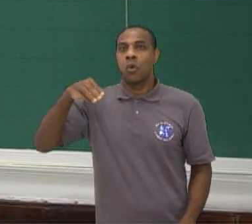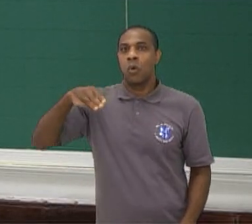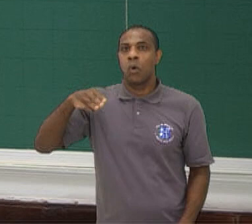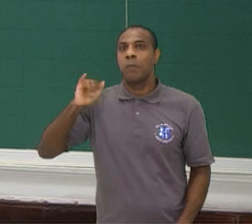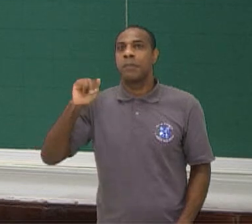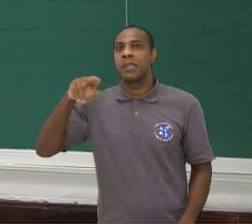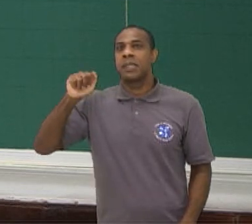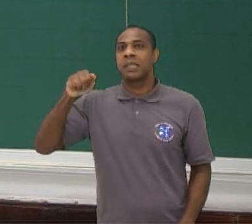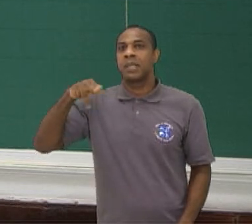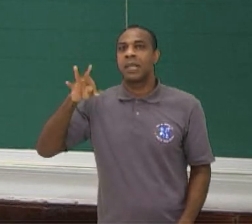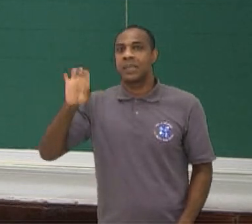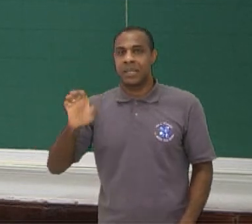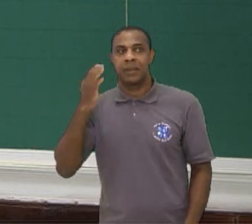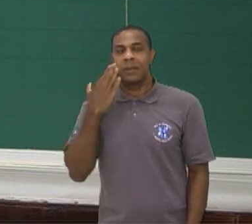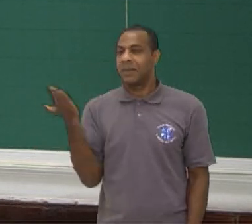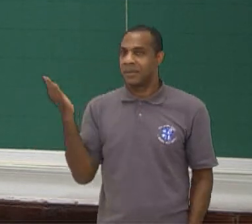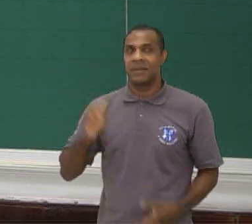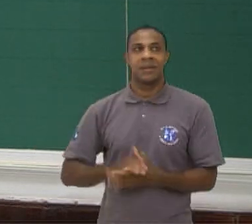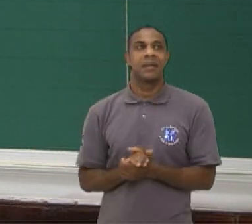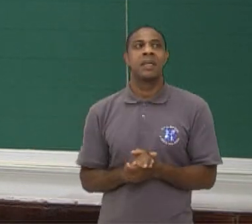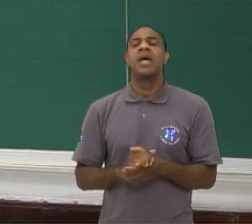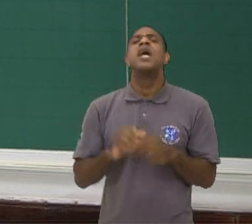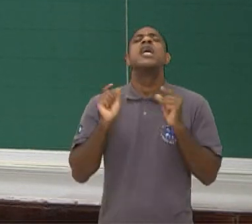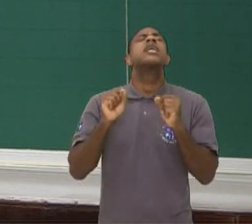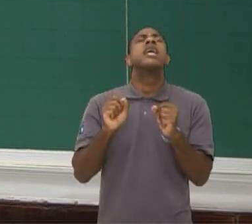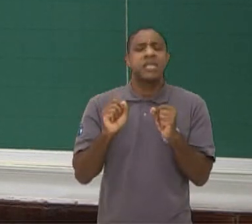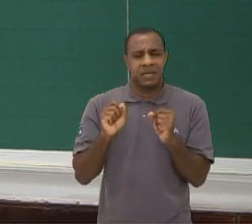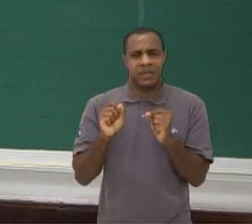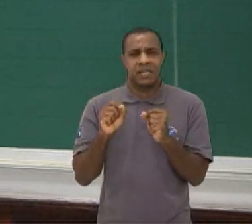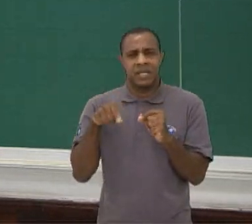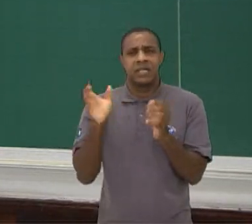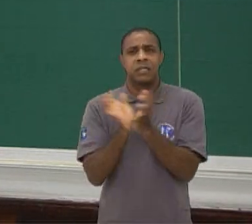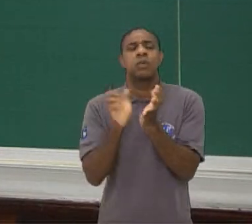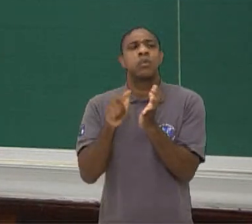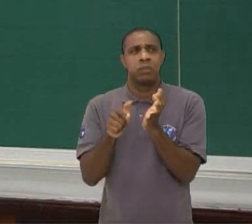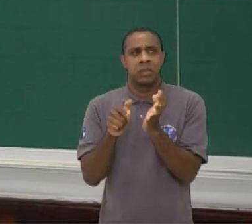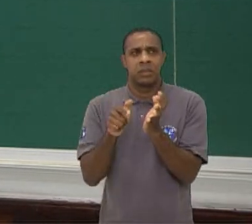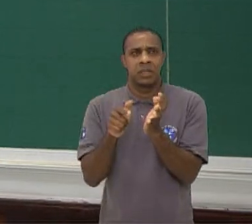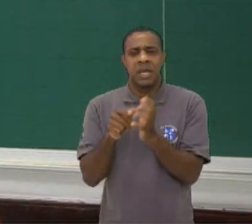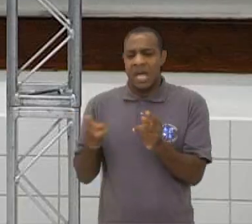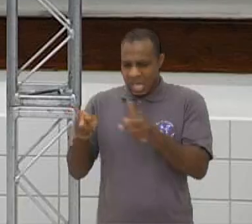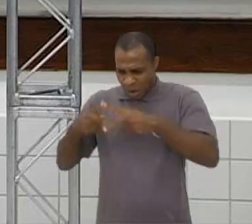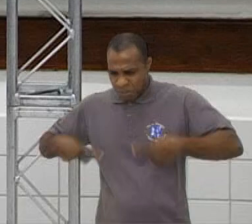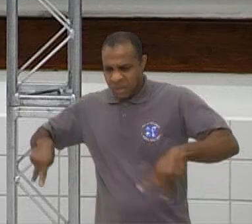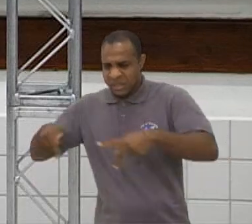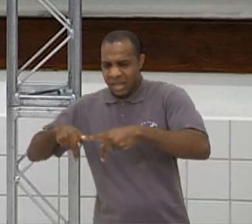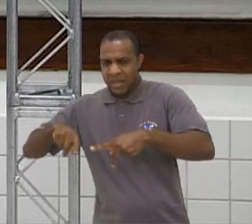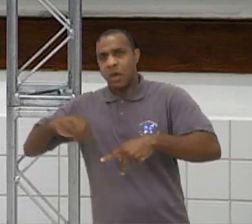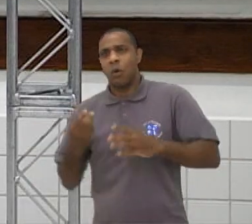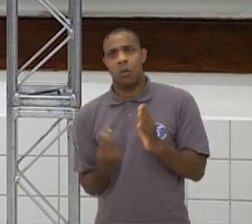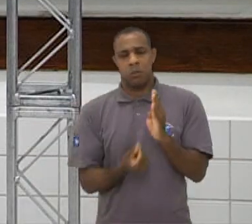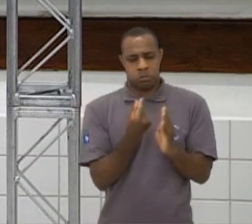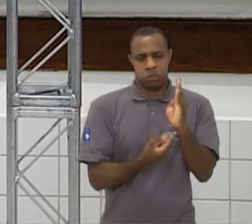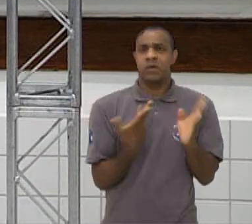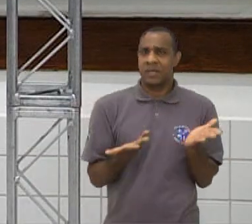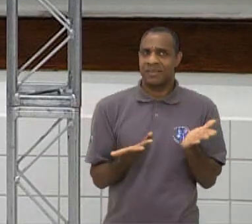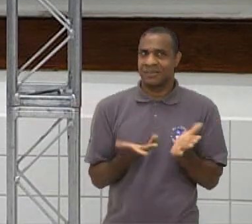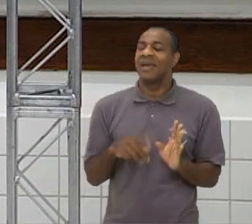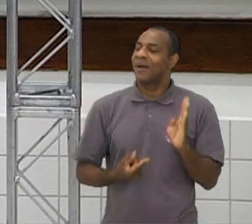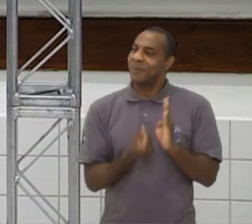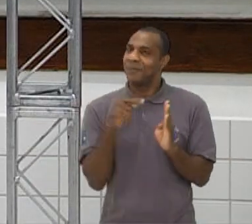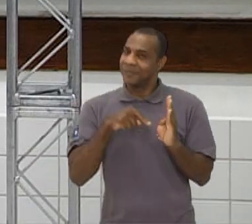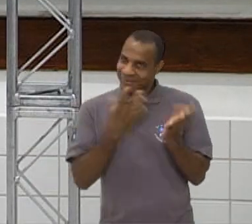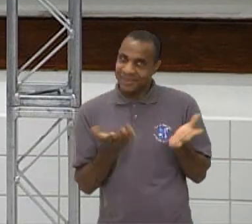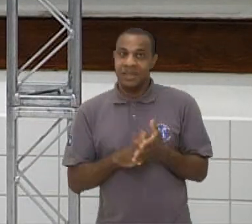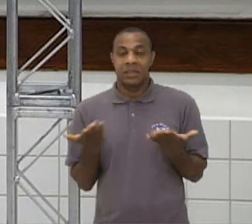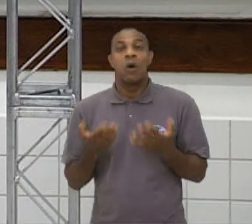Tenta relembrar, vai pensando mentalmente. Quem é a classe dominante? Burgueses ou proletariado? Essa é uma burguesia, né? E o